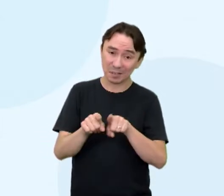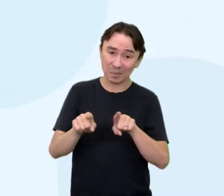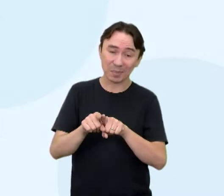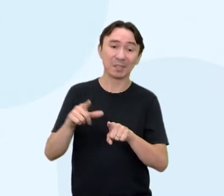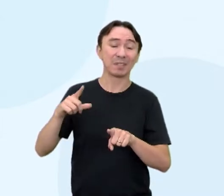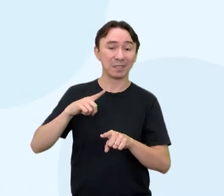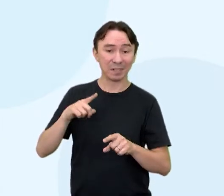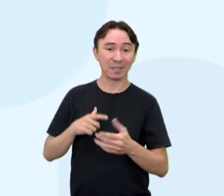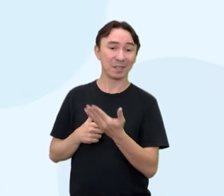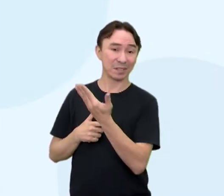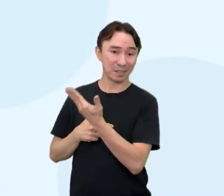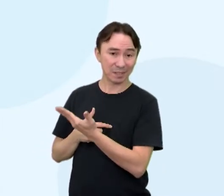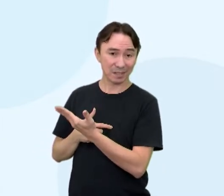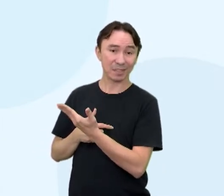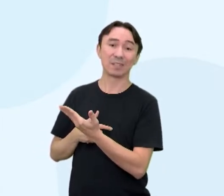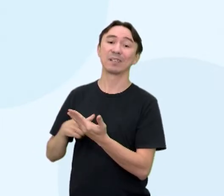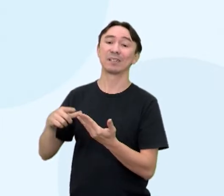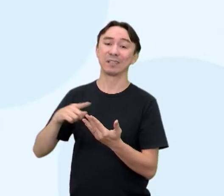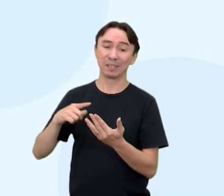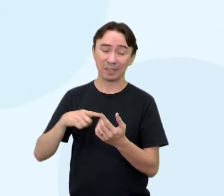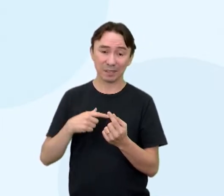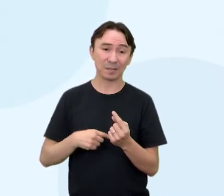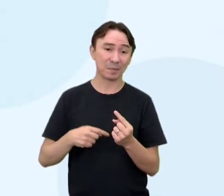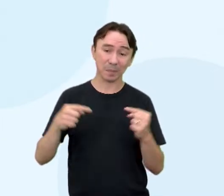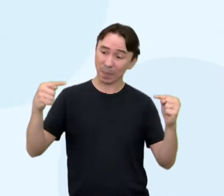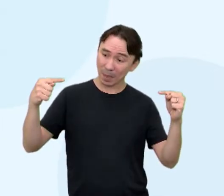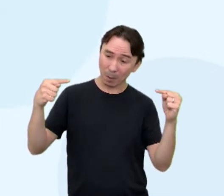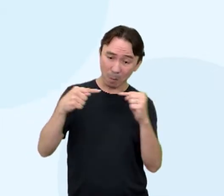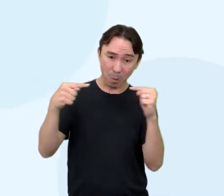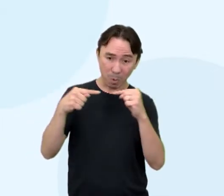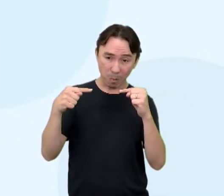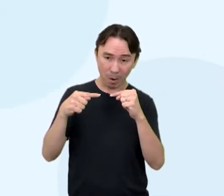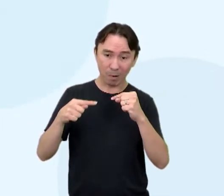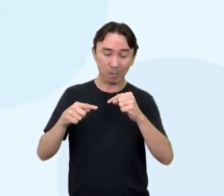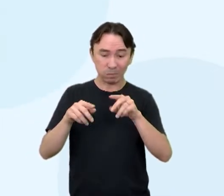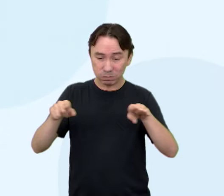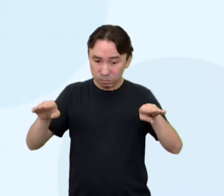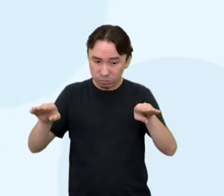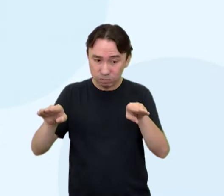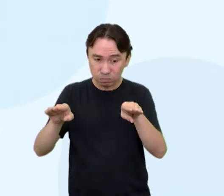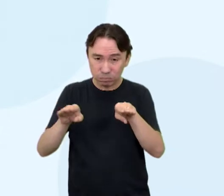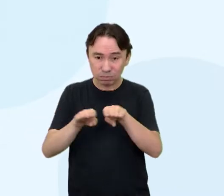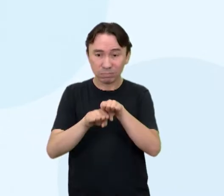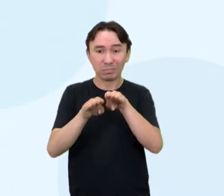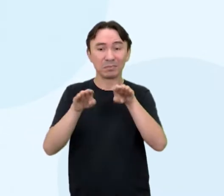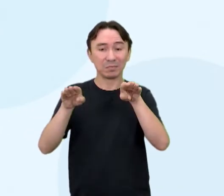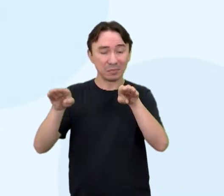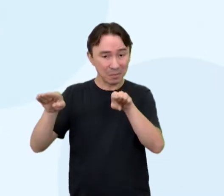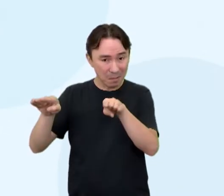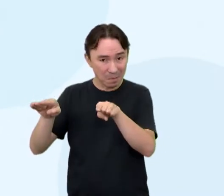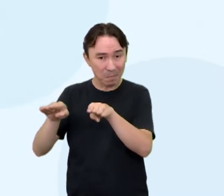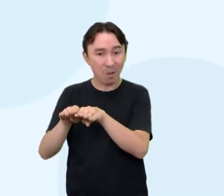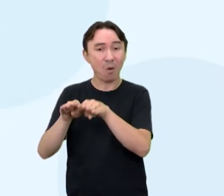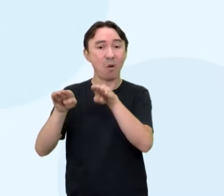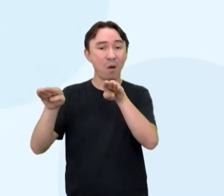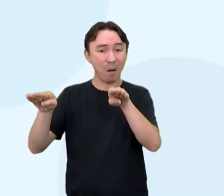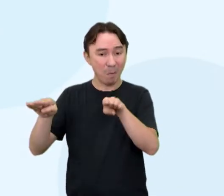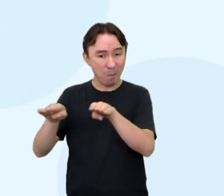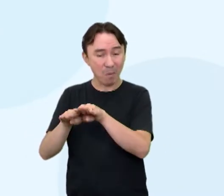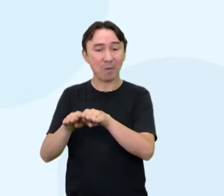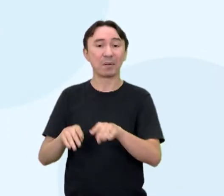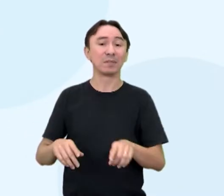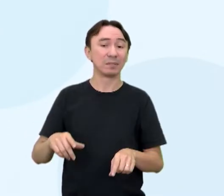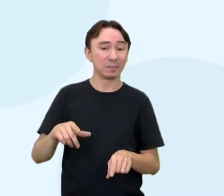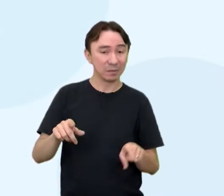são formados aí por esses encontros aí de placas tectônicas, como também tem aí a formação das